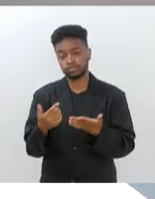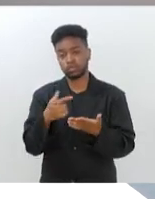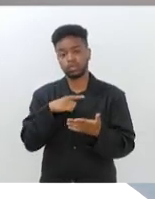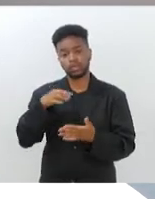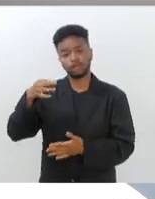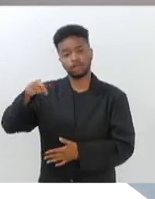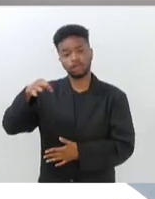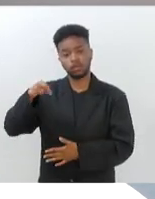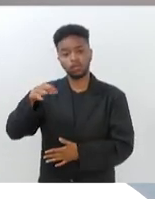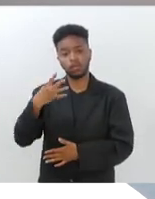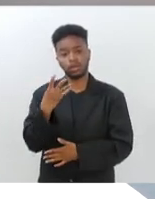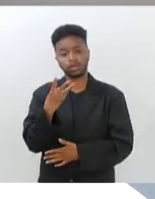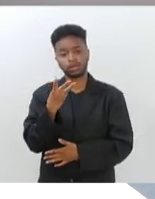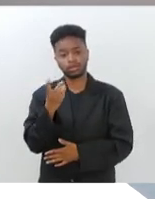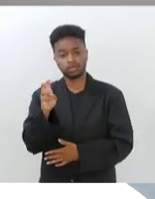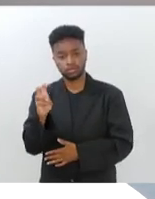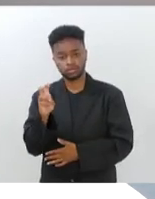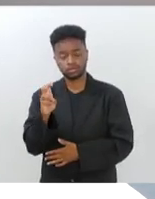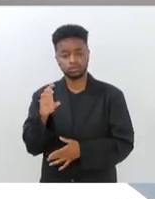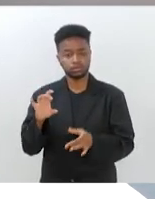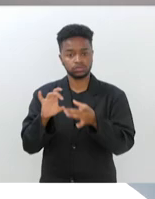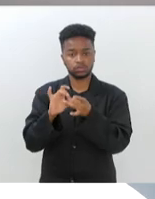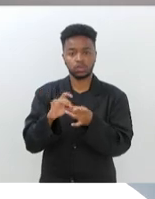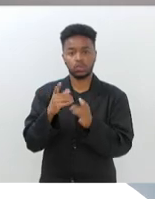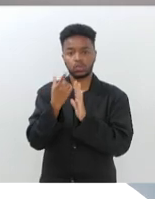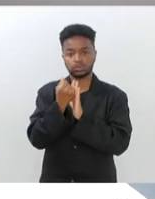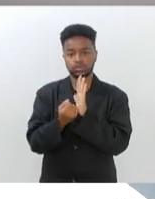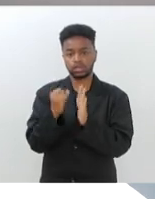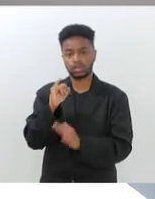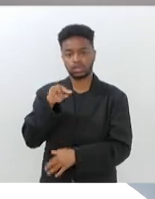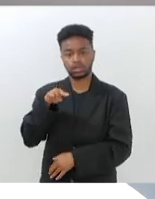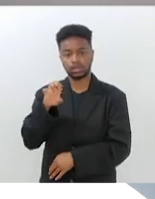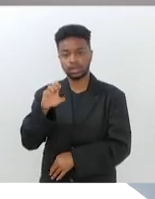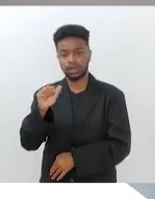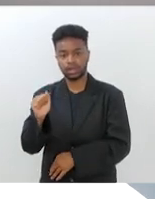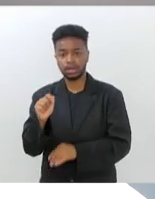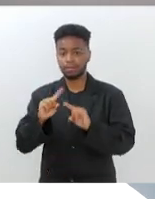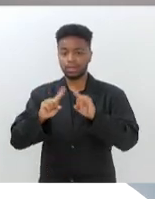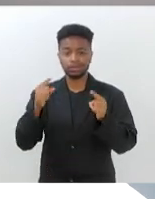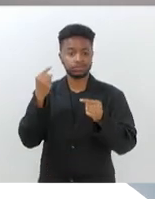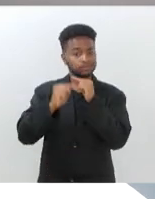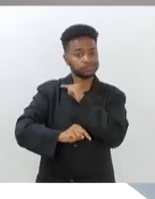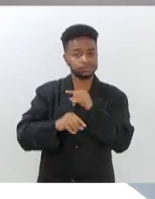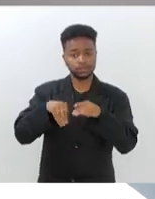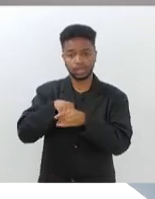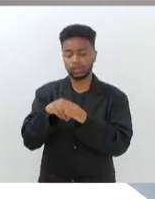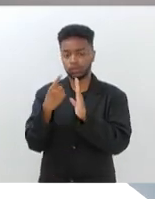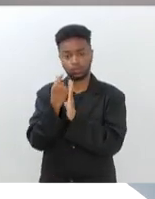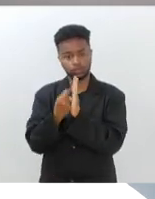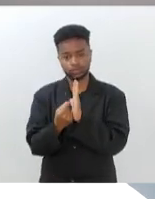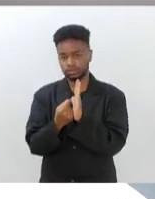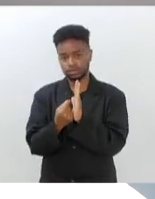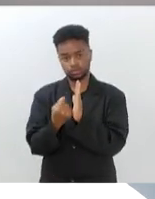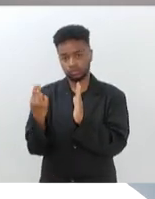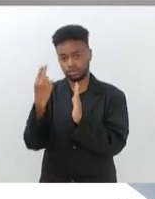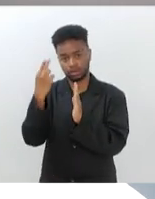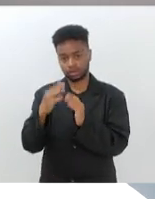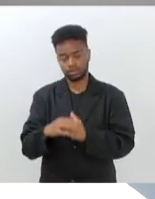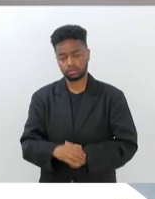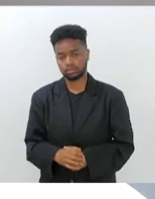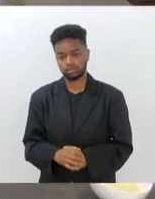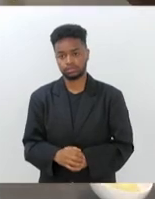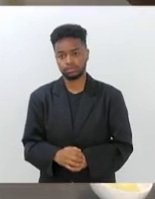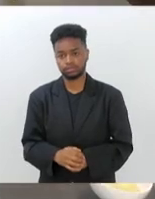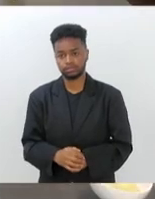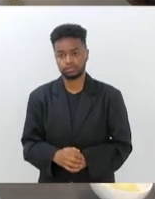folhas 435 do orçamento do Inea não cabe dentro do orçamento do Inea 62 milhões é é